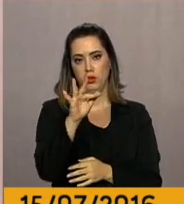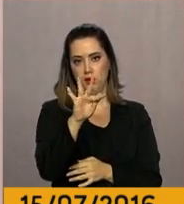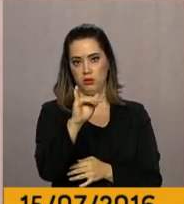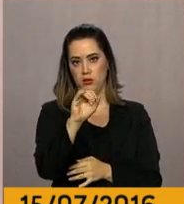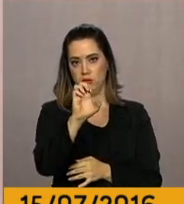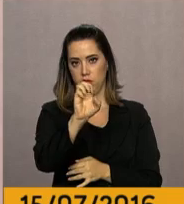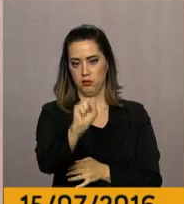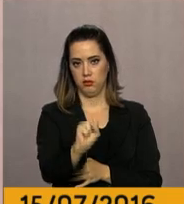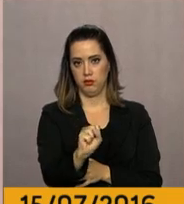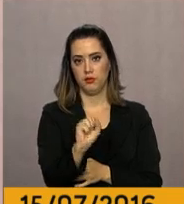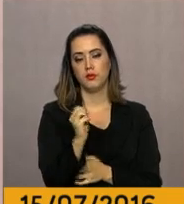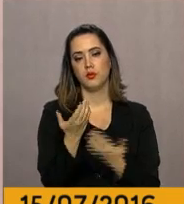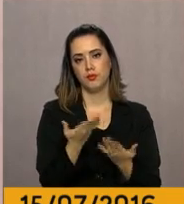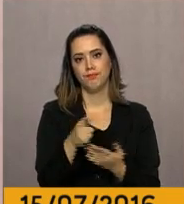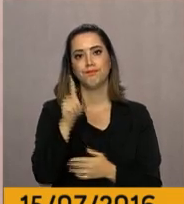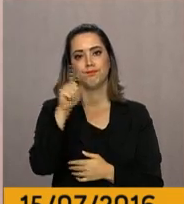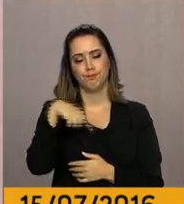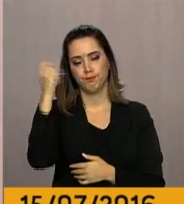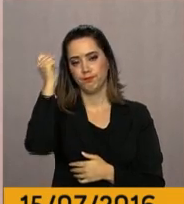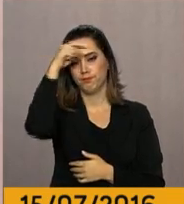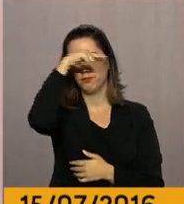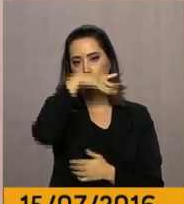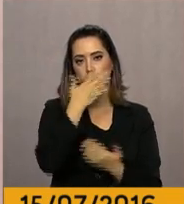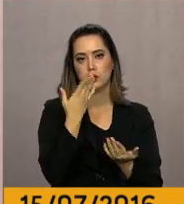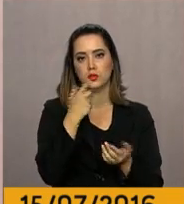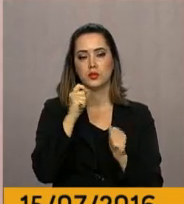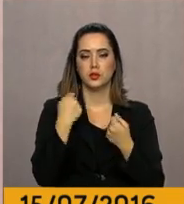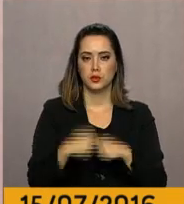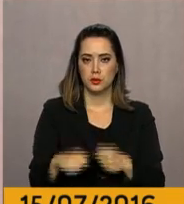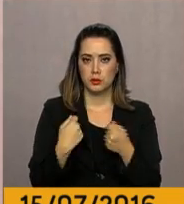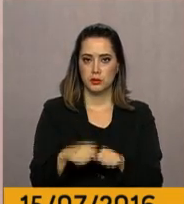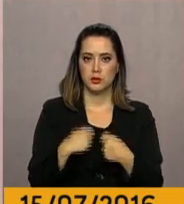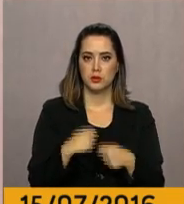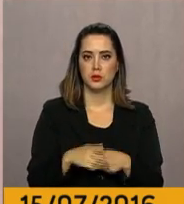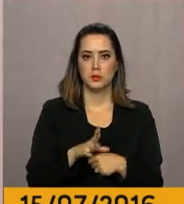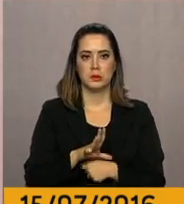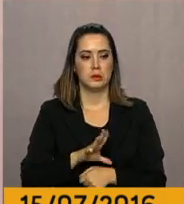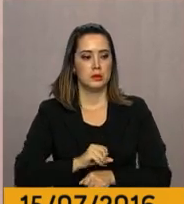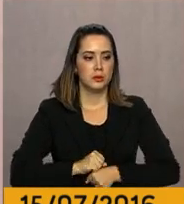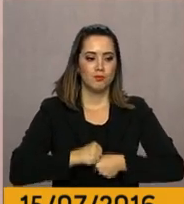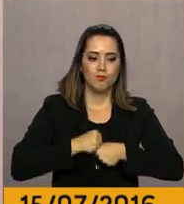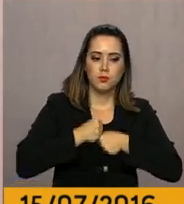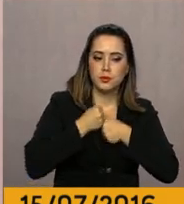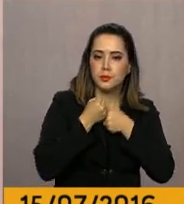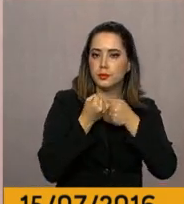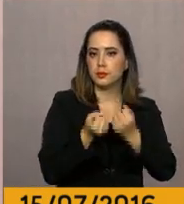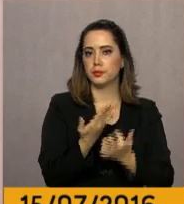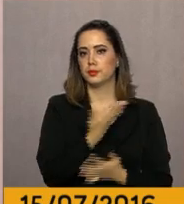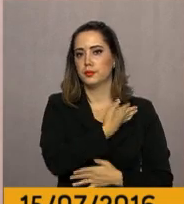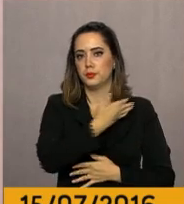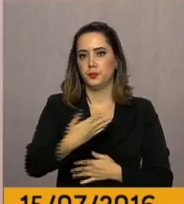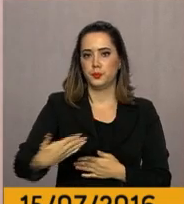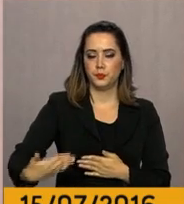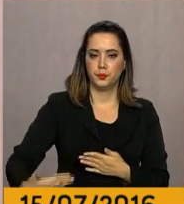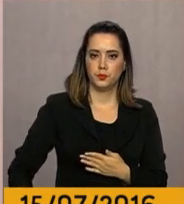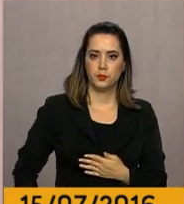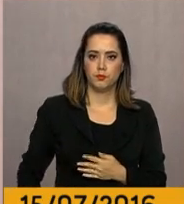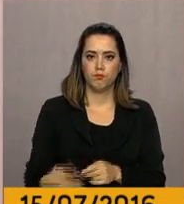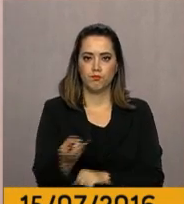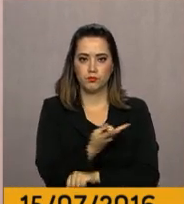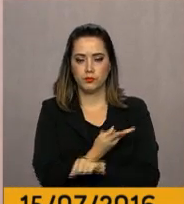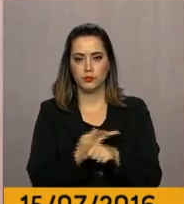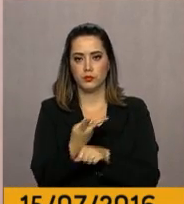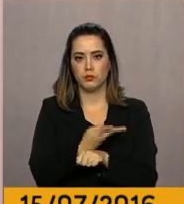bastante grave, o que ensejava um esforço de governo no sentido de que